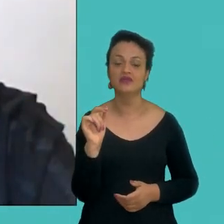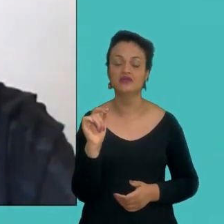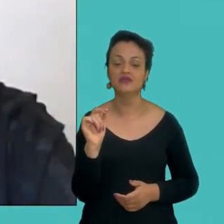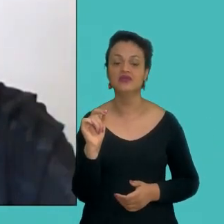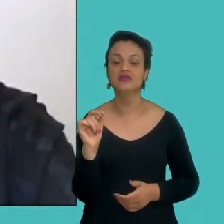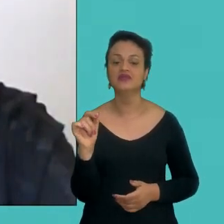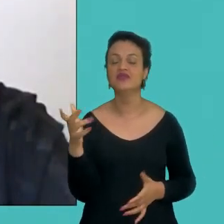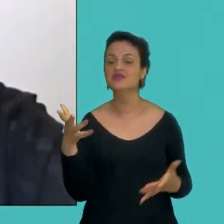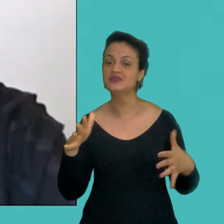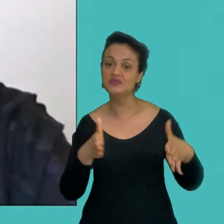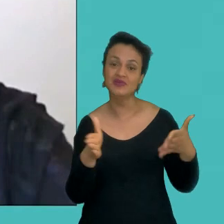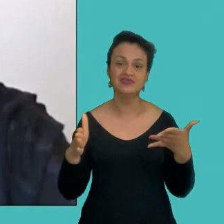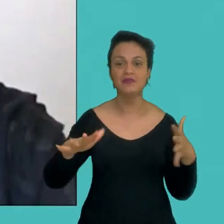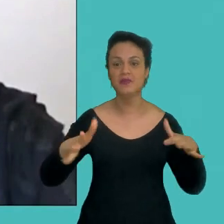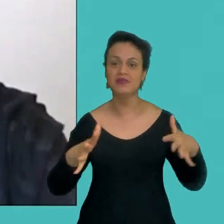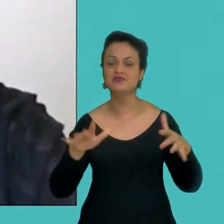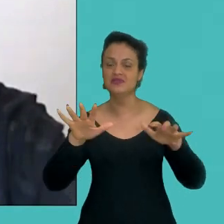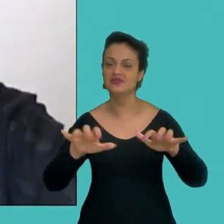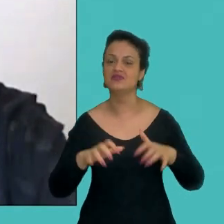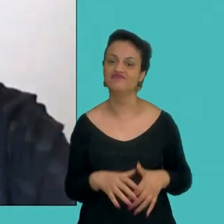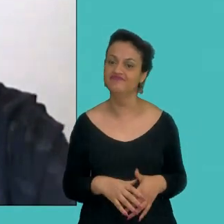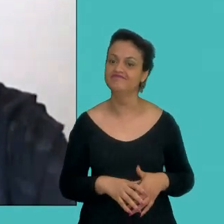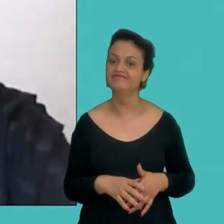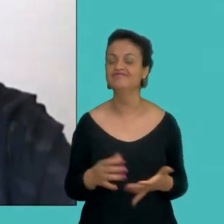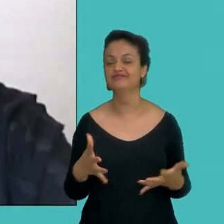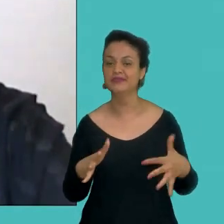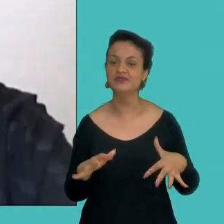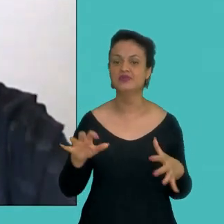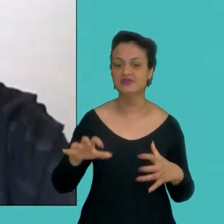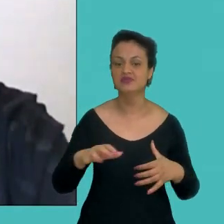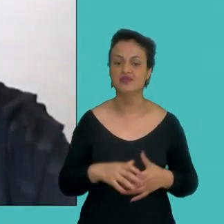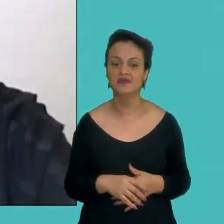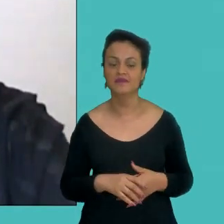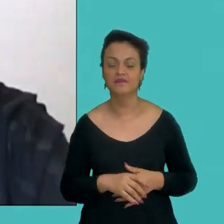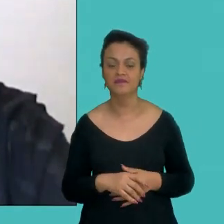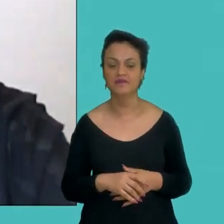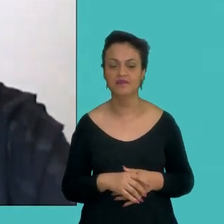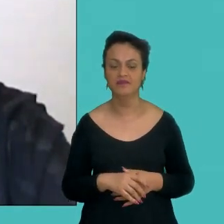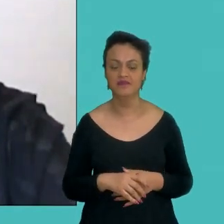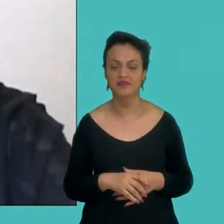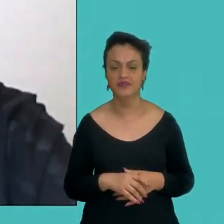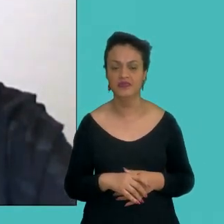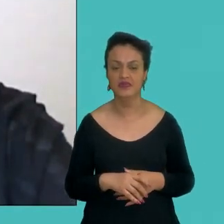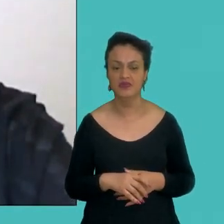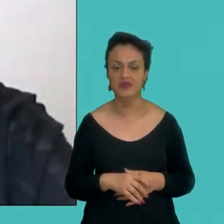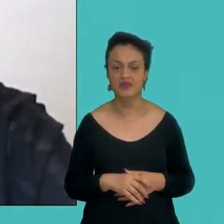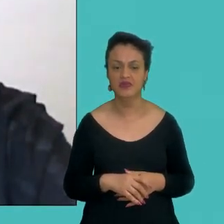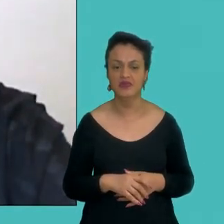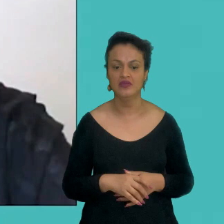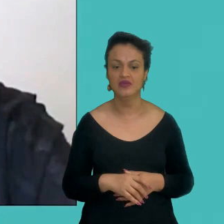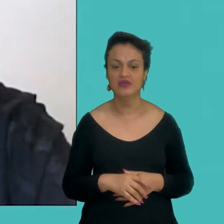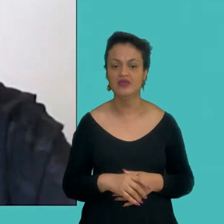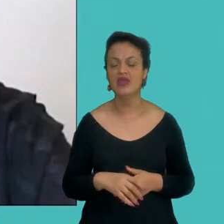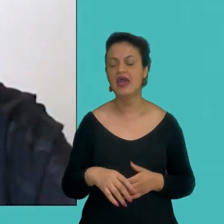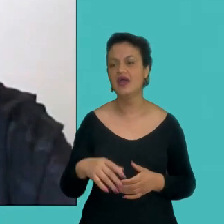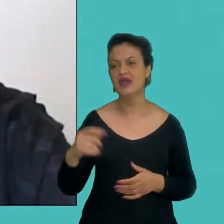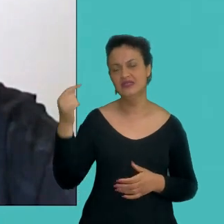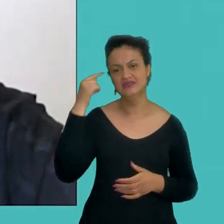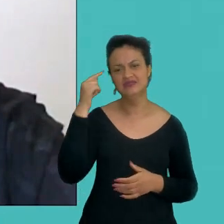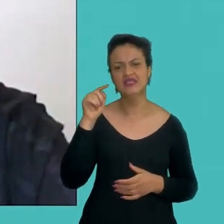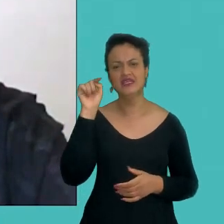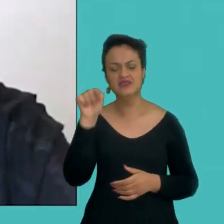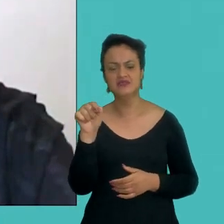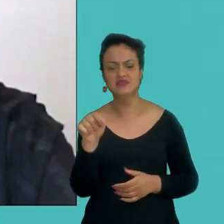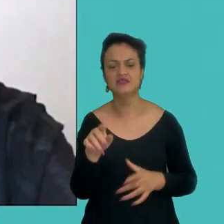reconheça que nós estamos indo mais ou menos nesse caminho também, no qual a questão de imagem se consolidou